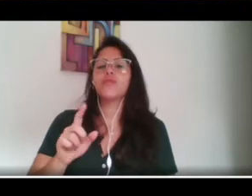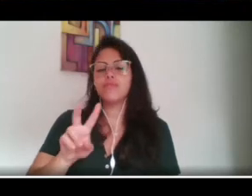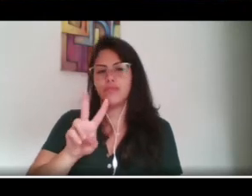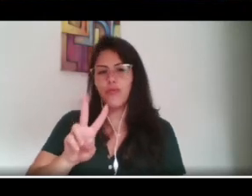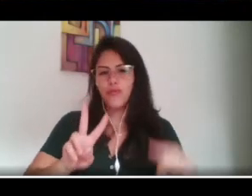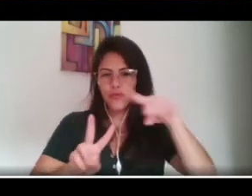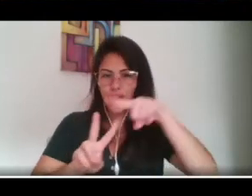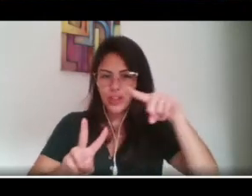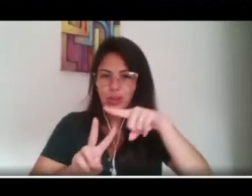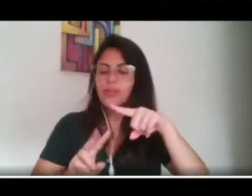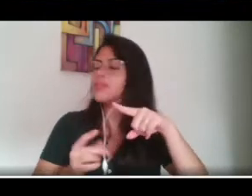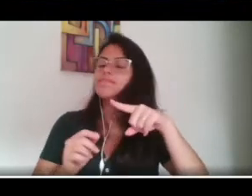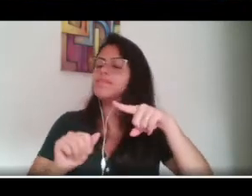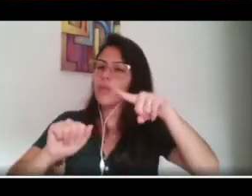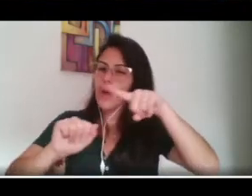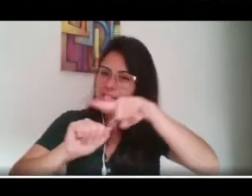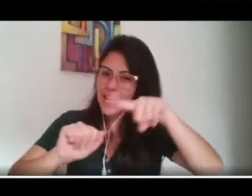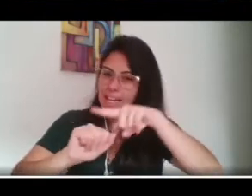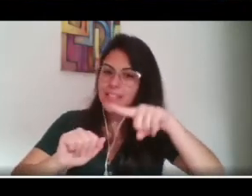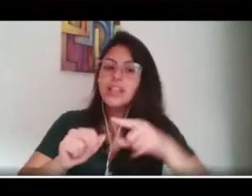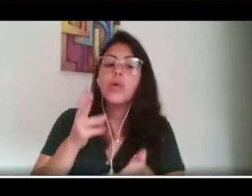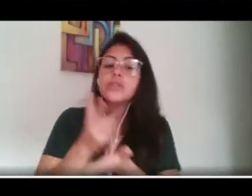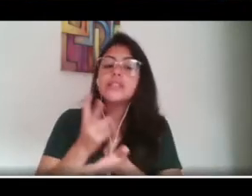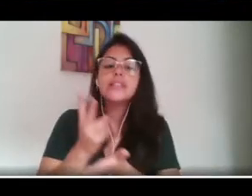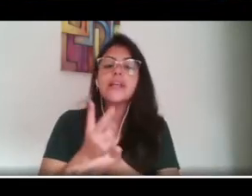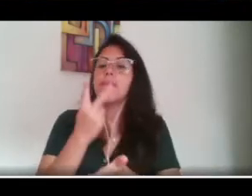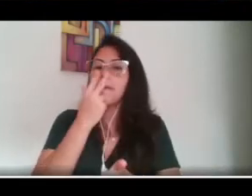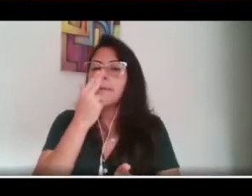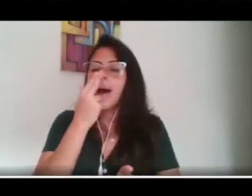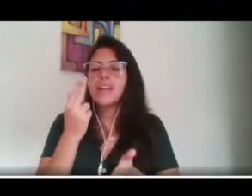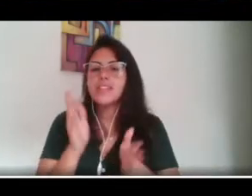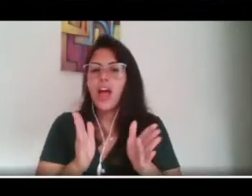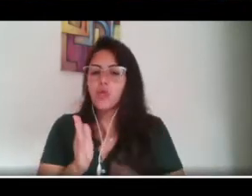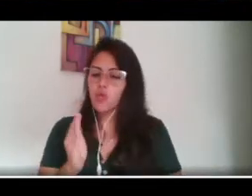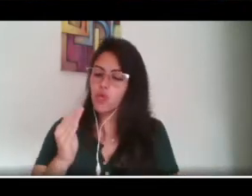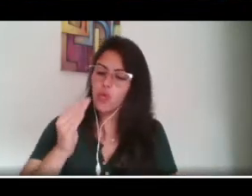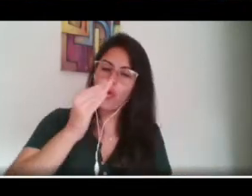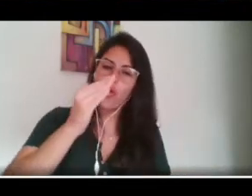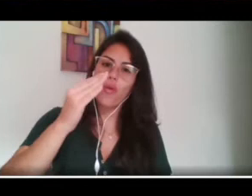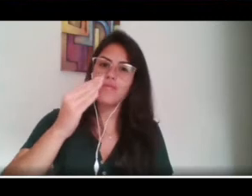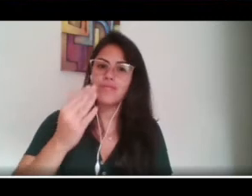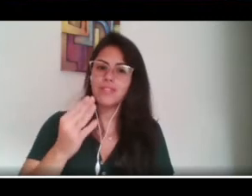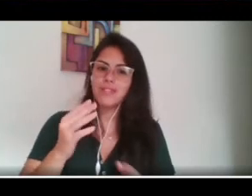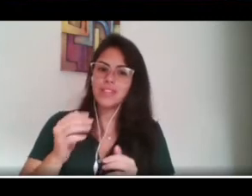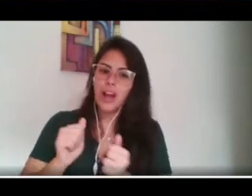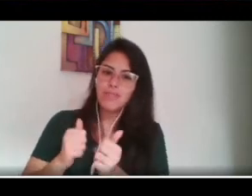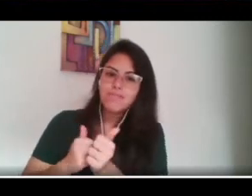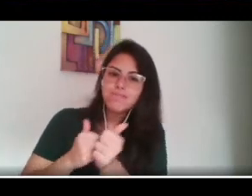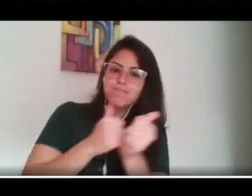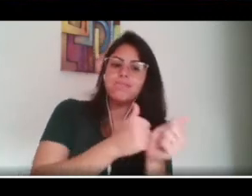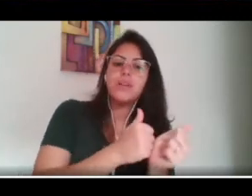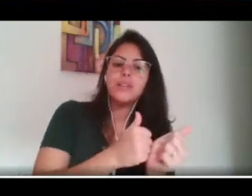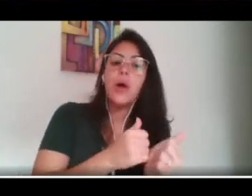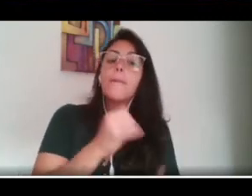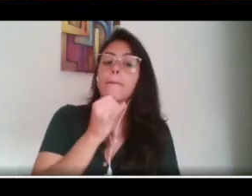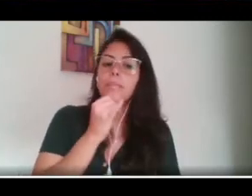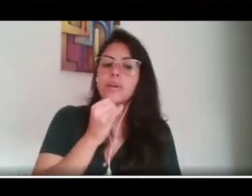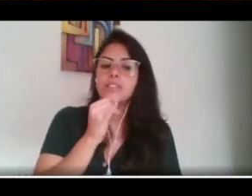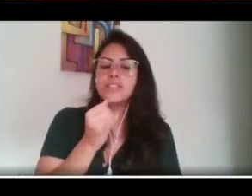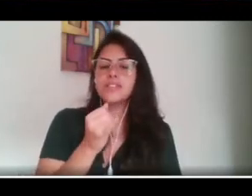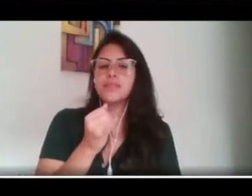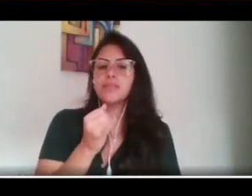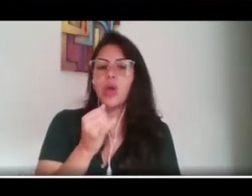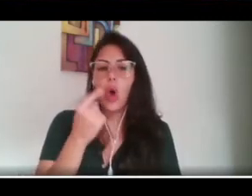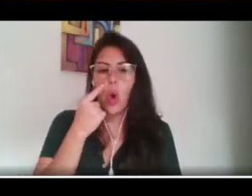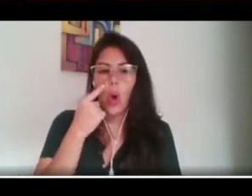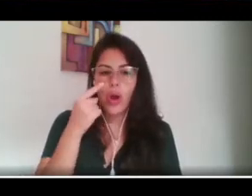curva, né? Então, para esse ponto 1 aqui, por exemplo, o vetor aceleração ele pode ser um vetor como esse